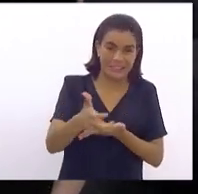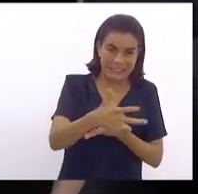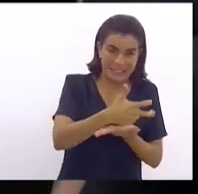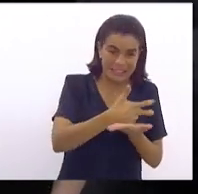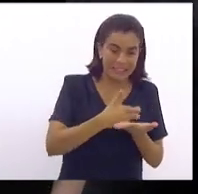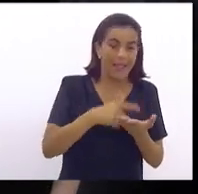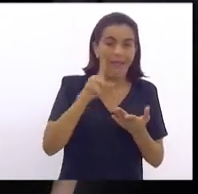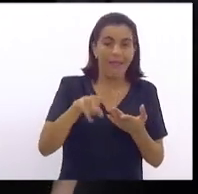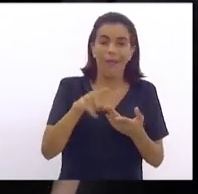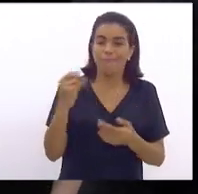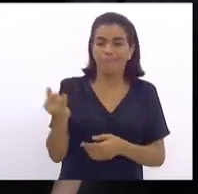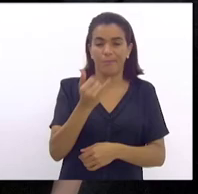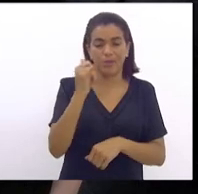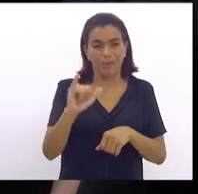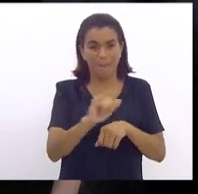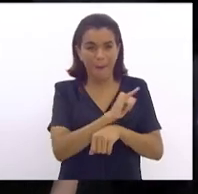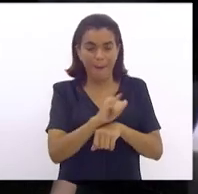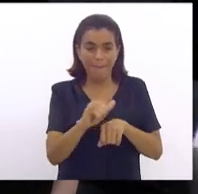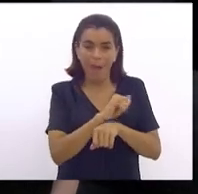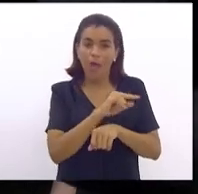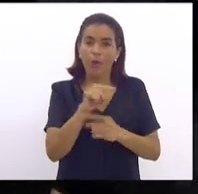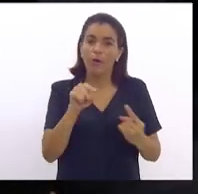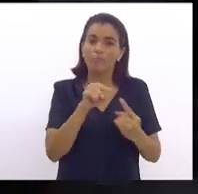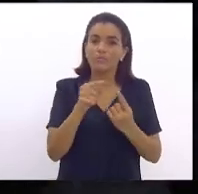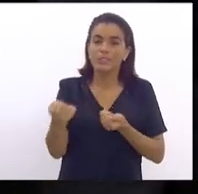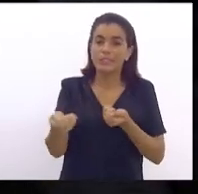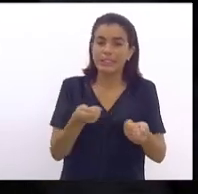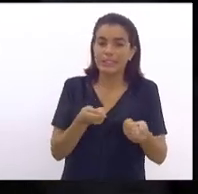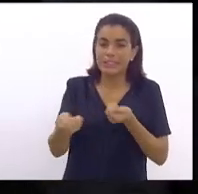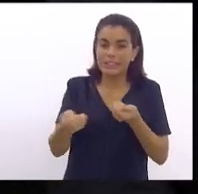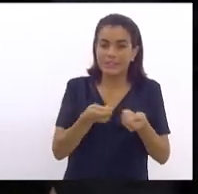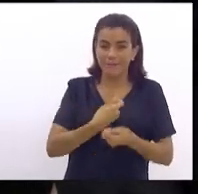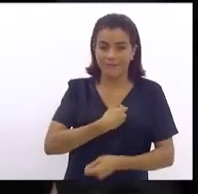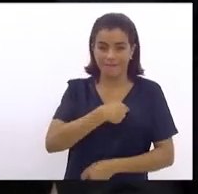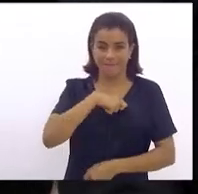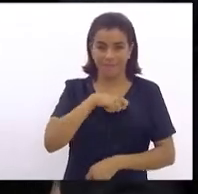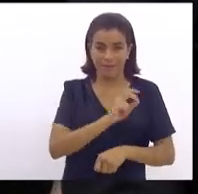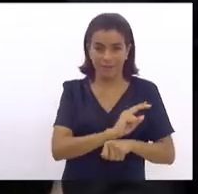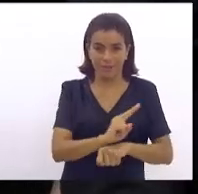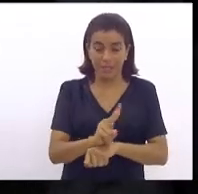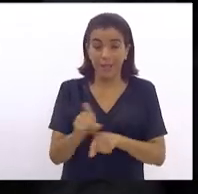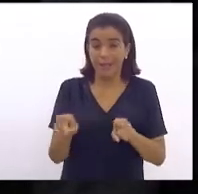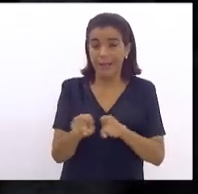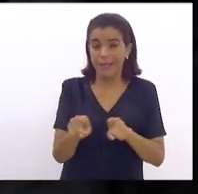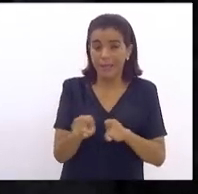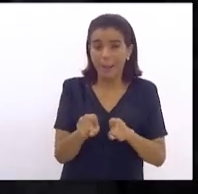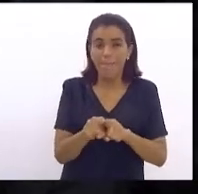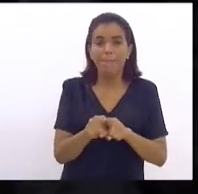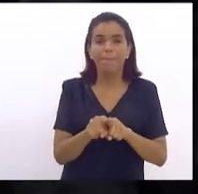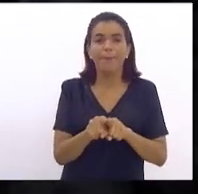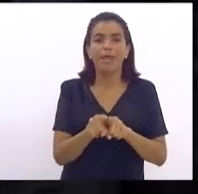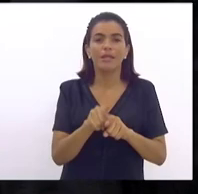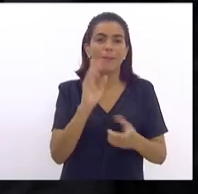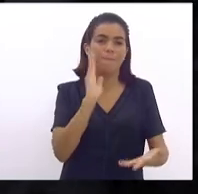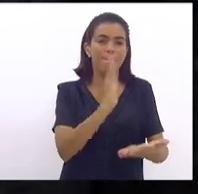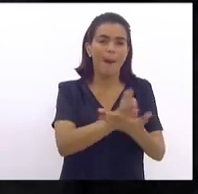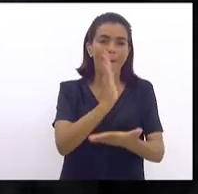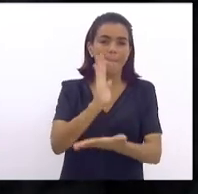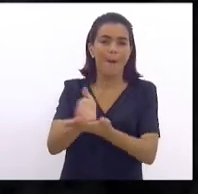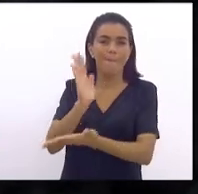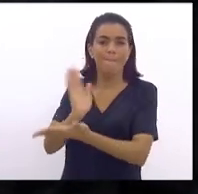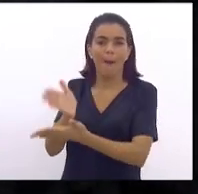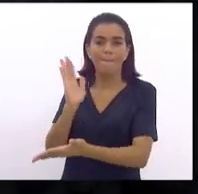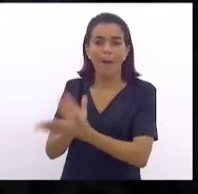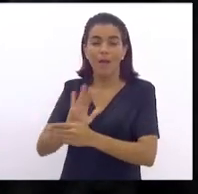importante mecanismo, né, de controle das atividades da fiscalização e também de combate à sonegação fiscal. Né, e